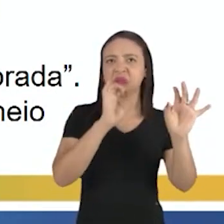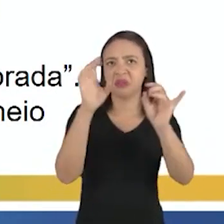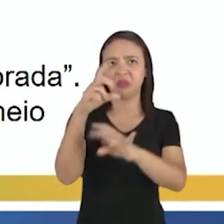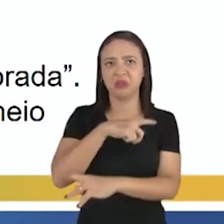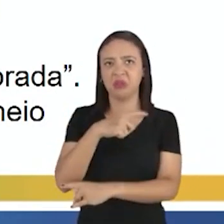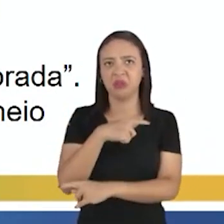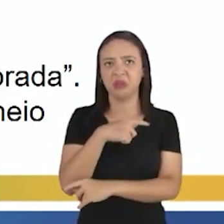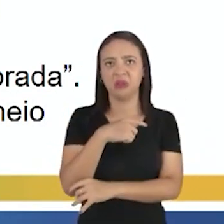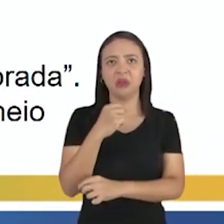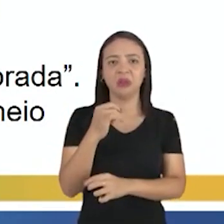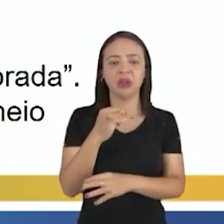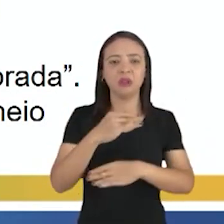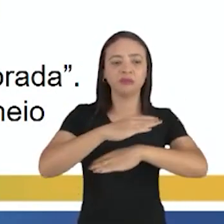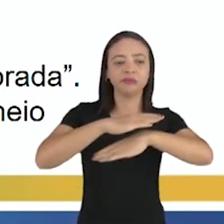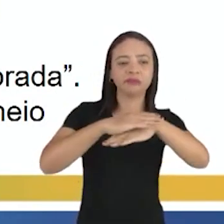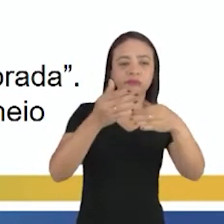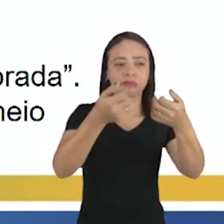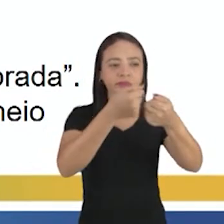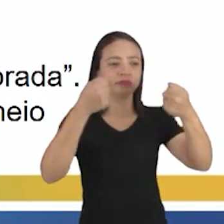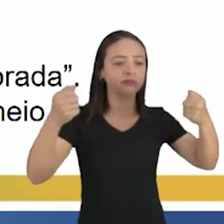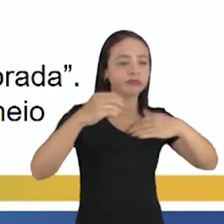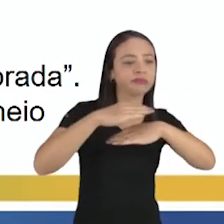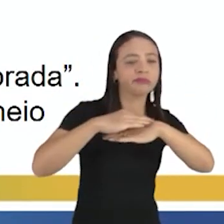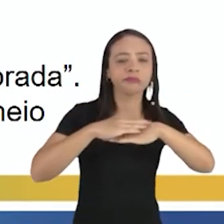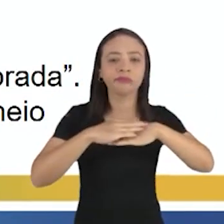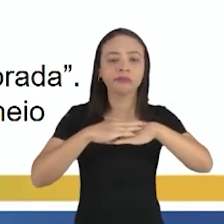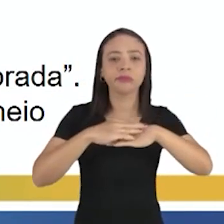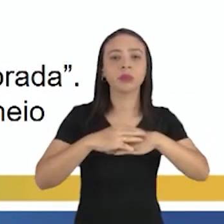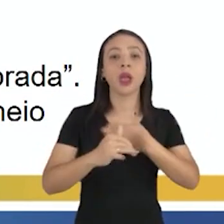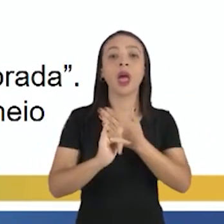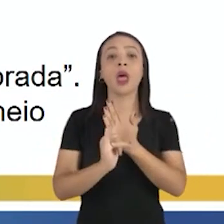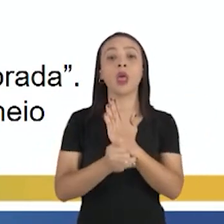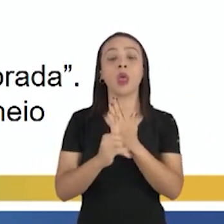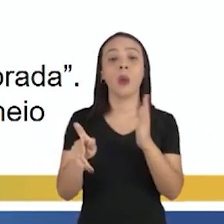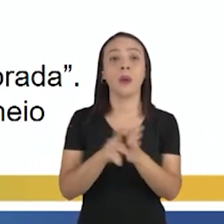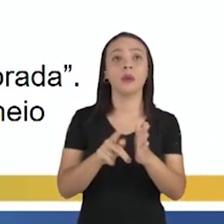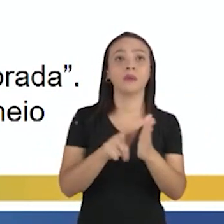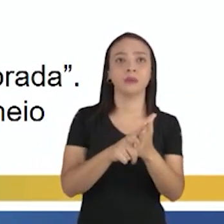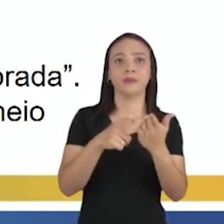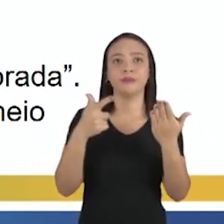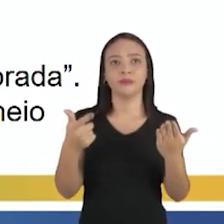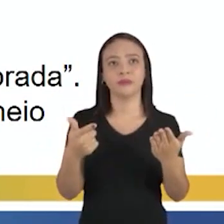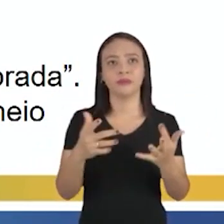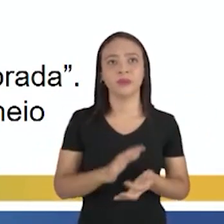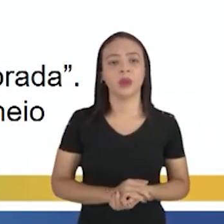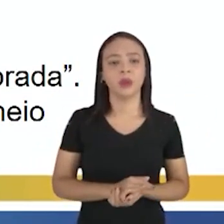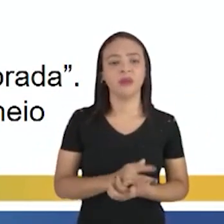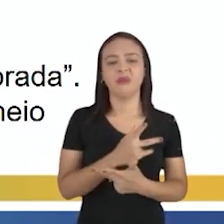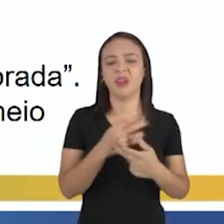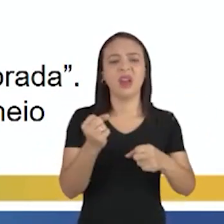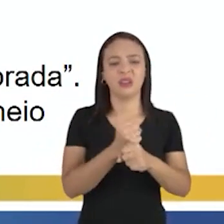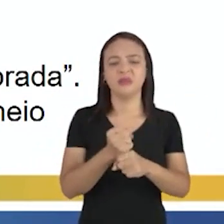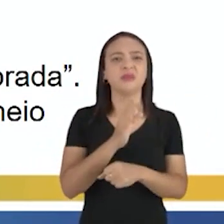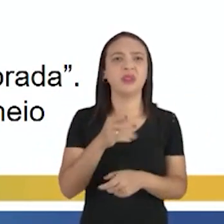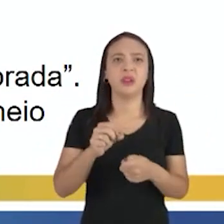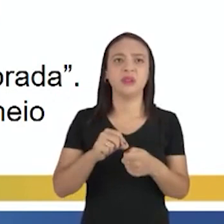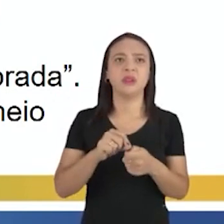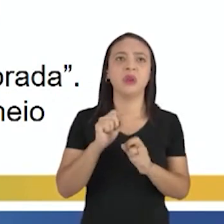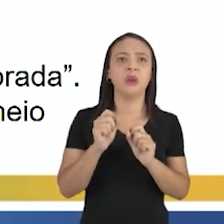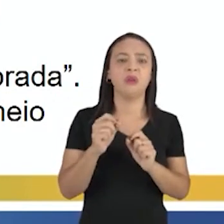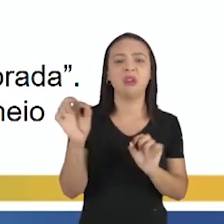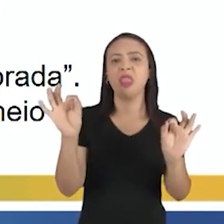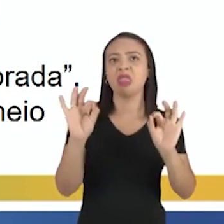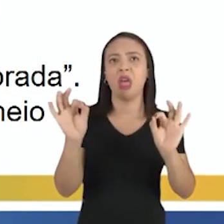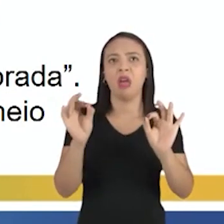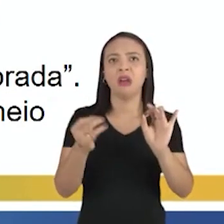de botar a cara na janela em crônica de jornal. Eu não fazia isso há muitos anos, enquanto me escondia